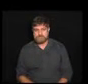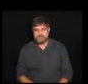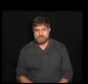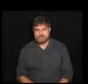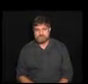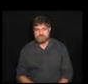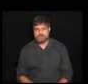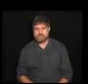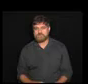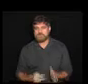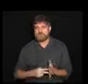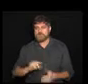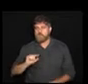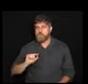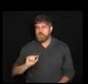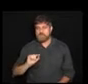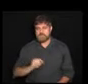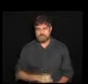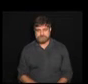É o seguinte,